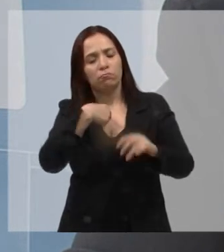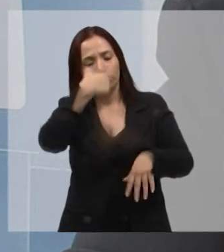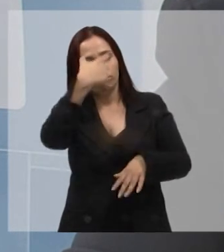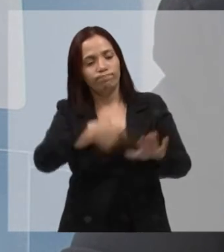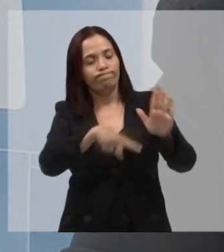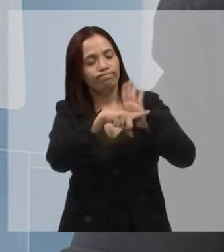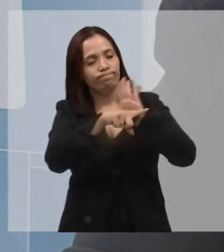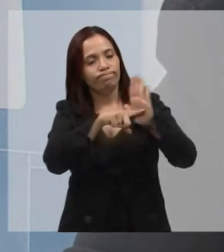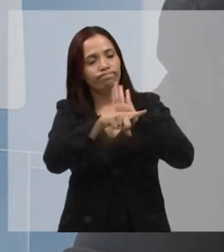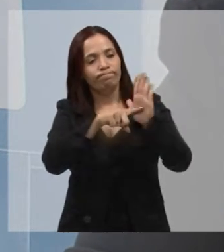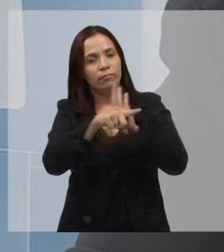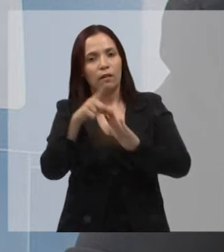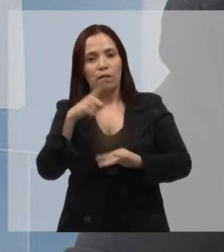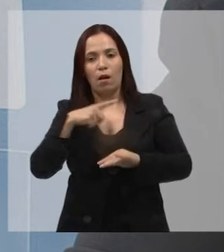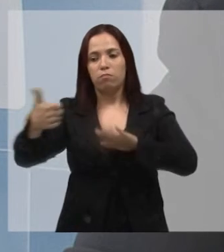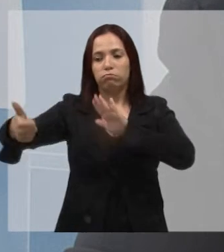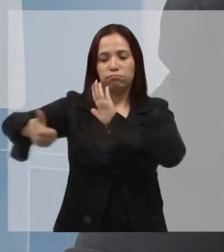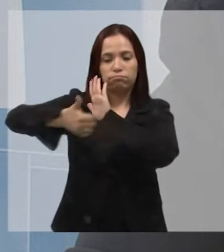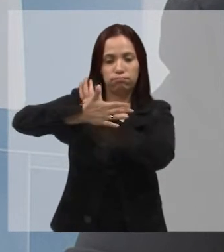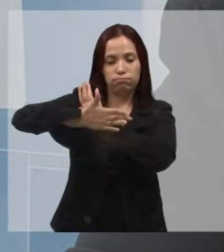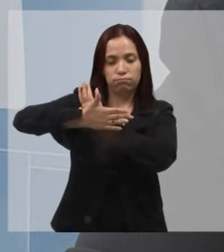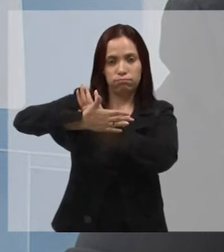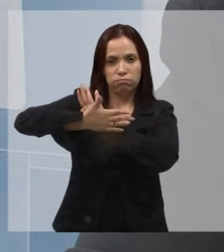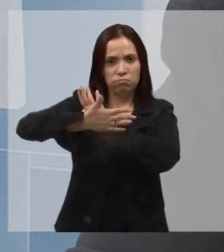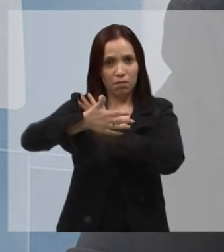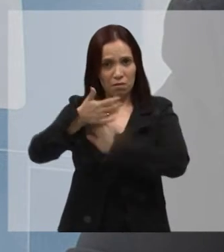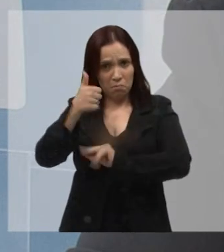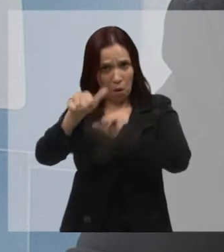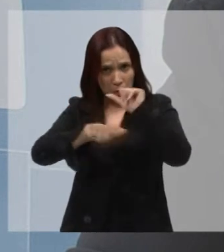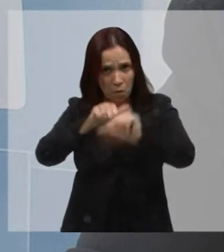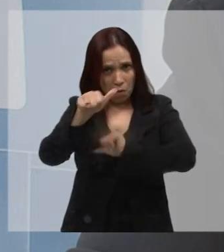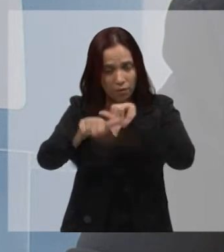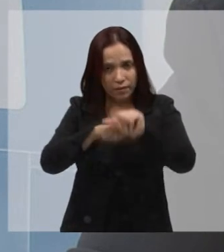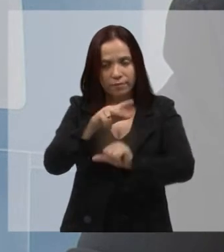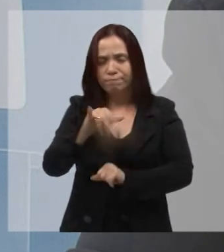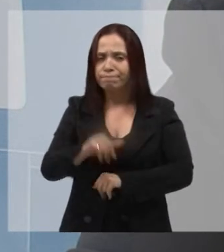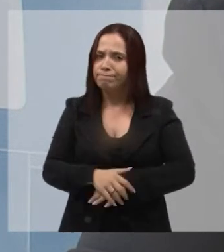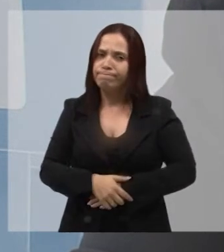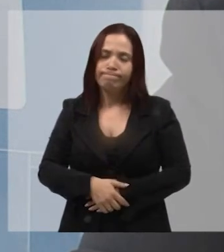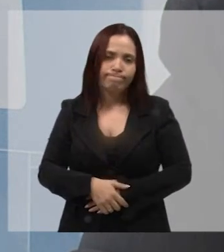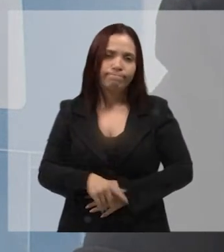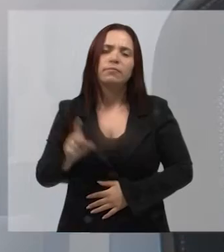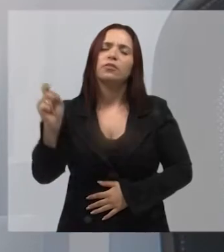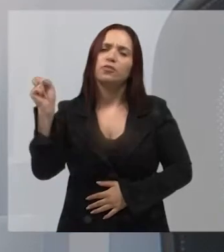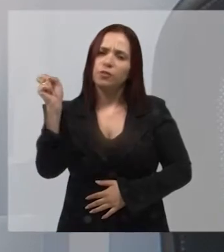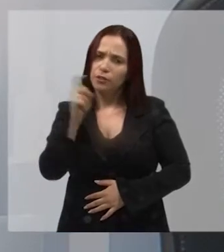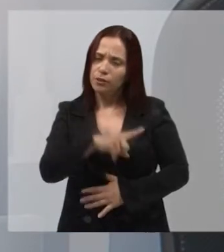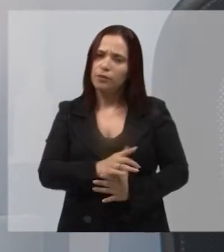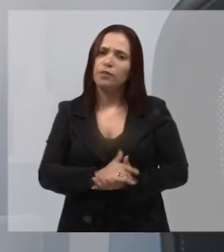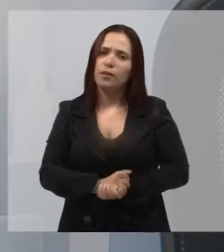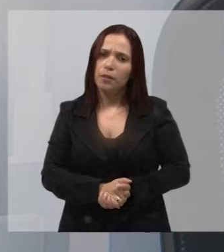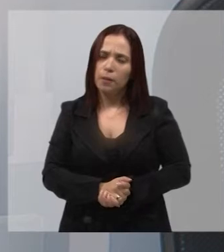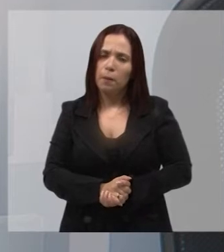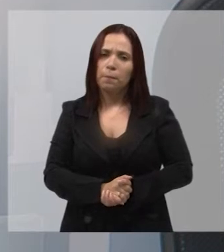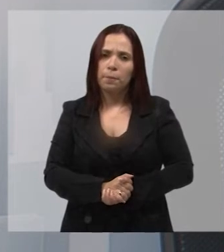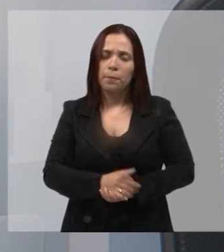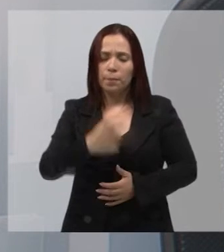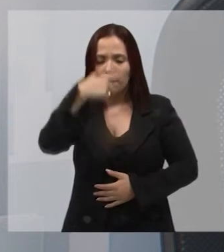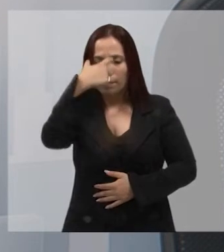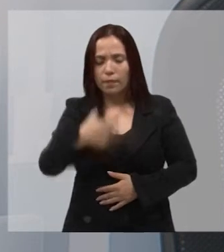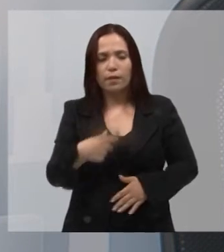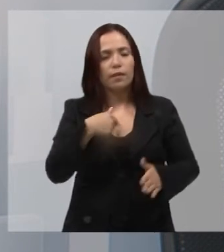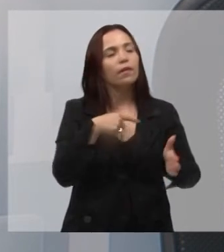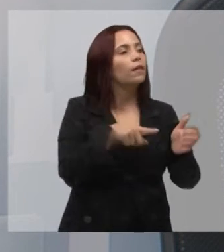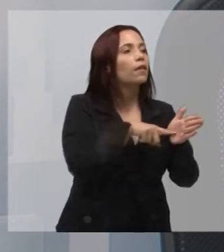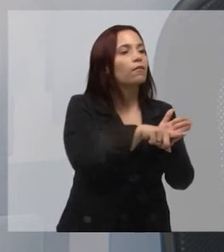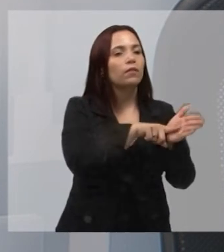fiscal receber propina, o que vai fiscalizar vai mudar alguma coisa? E dificilmente esses fiscais que